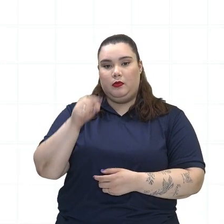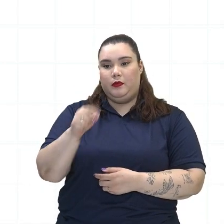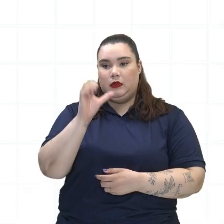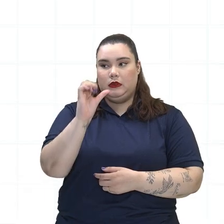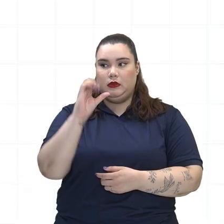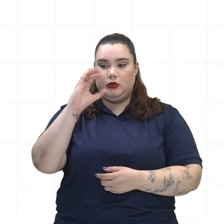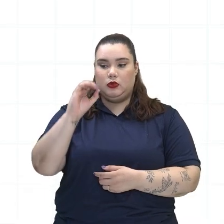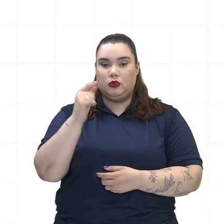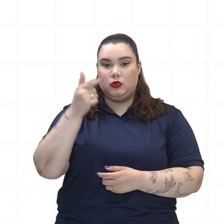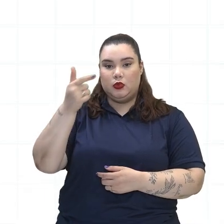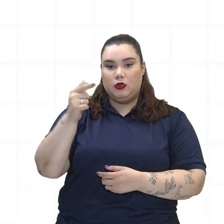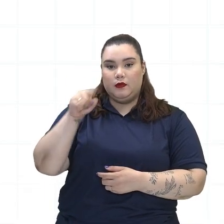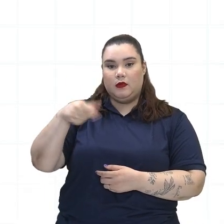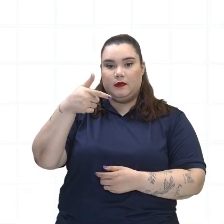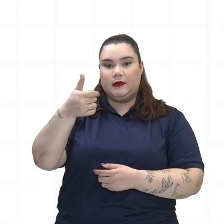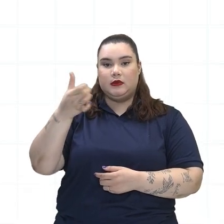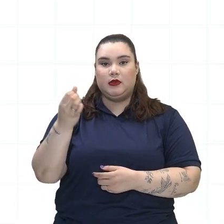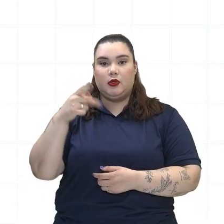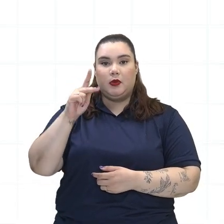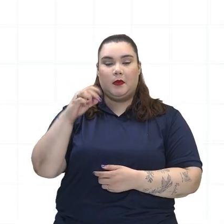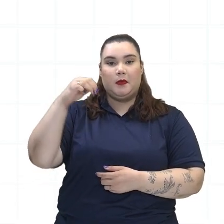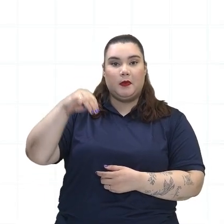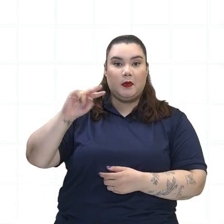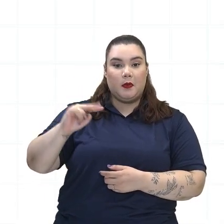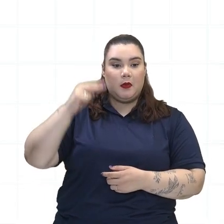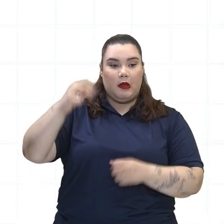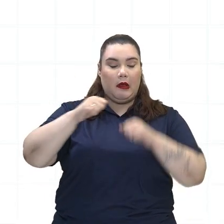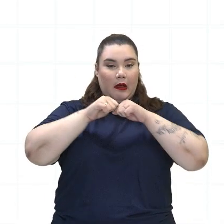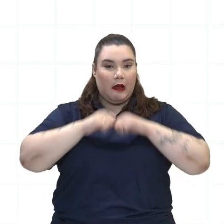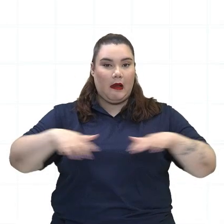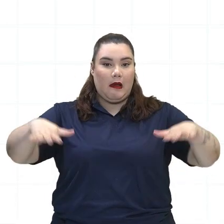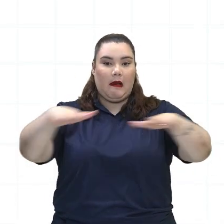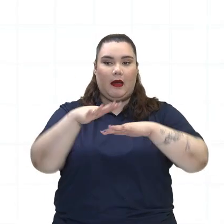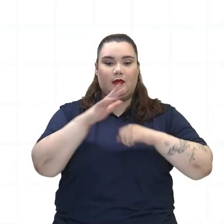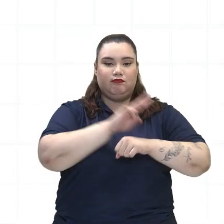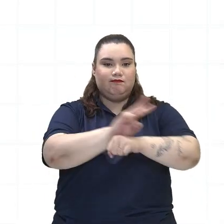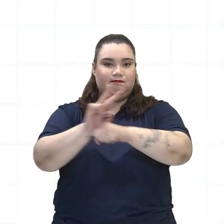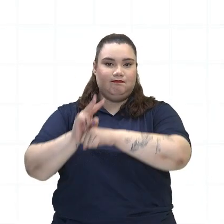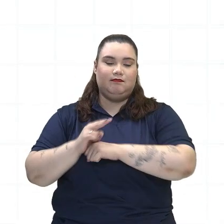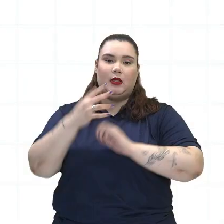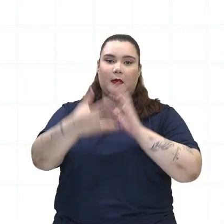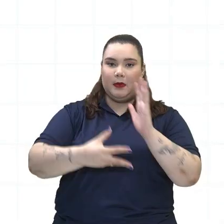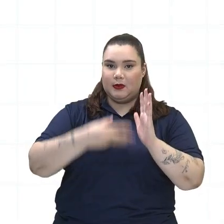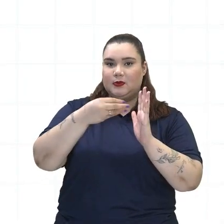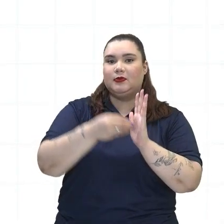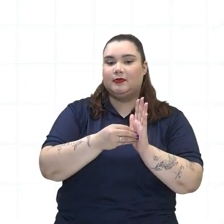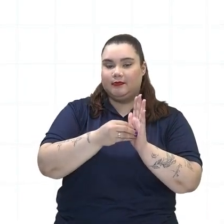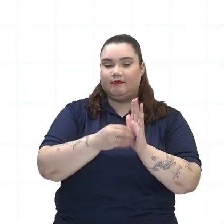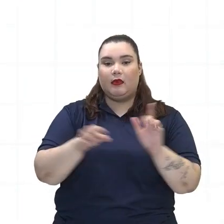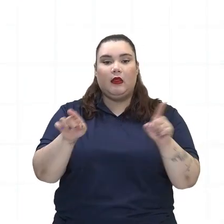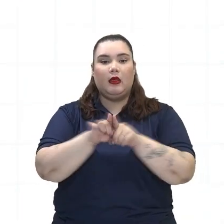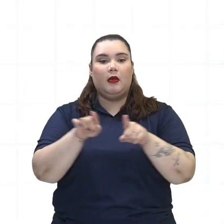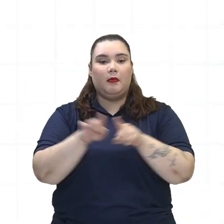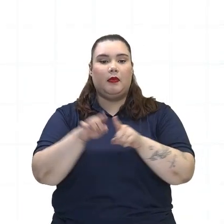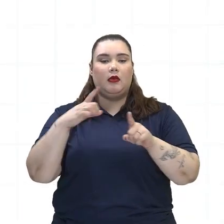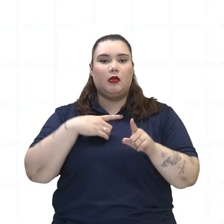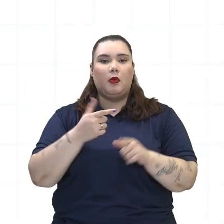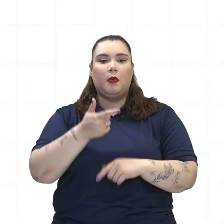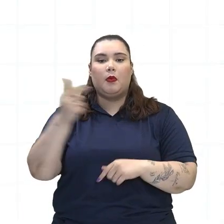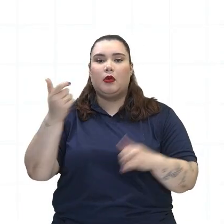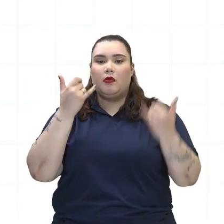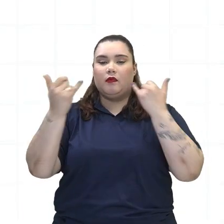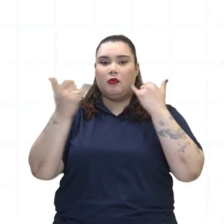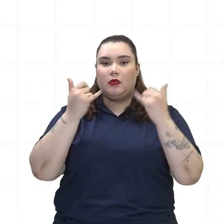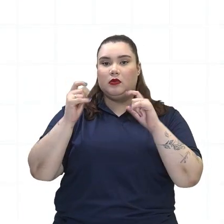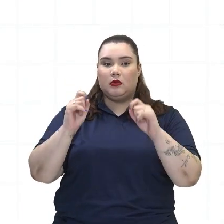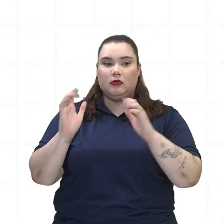1.221.602 quilômetros quadrados de área continental protegida na Amazônia. E eu ainda tenho aqui a informação